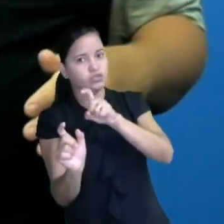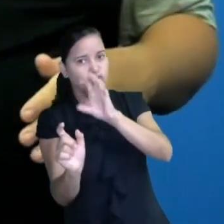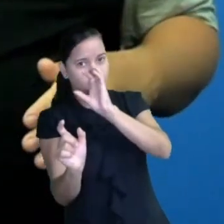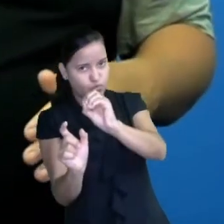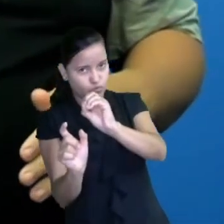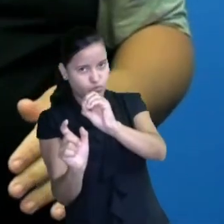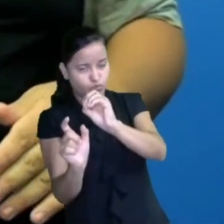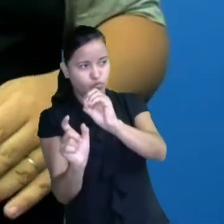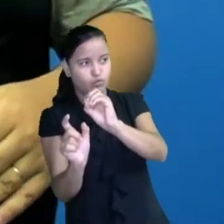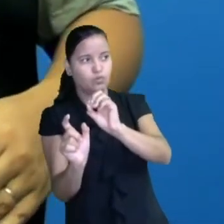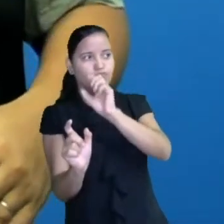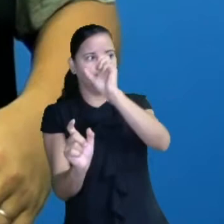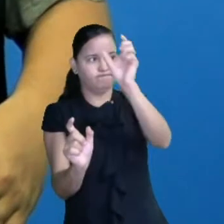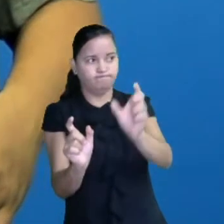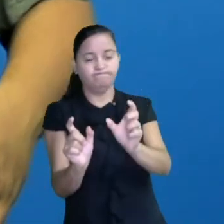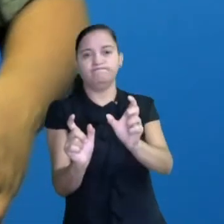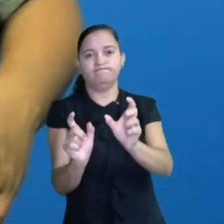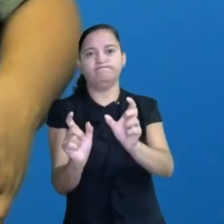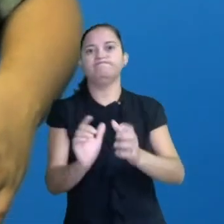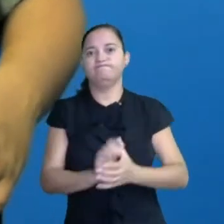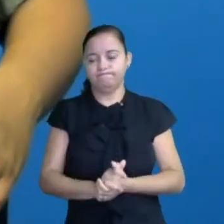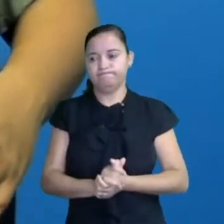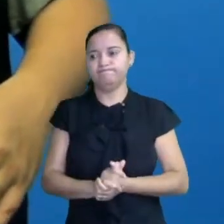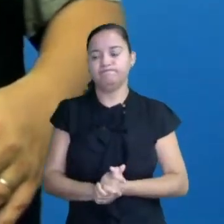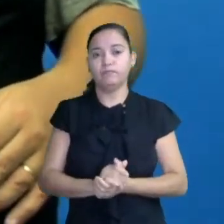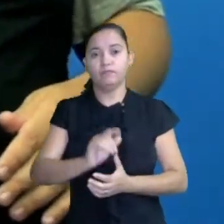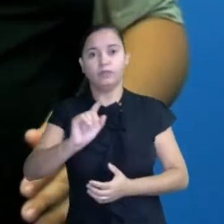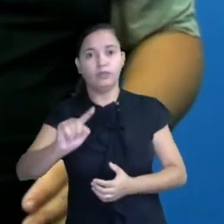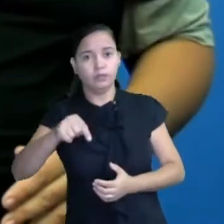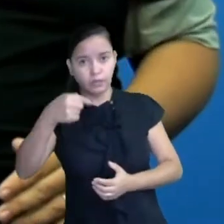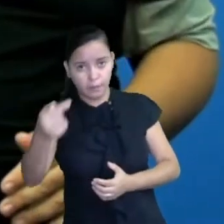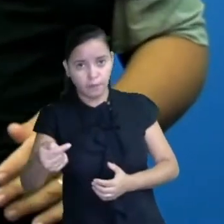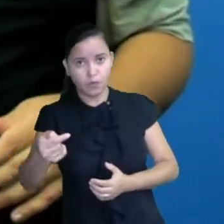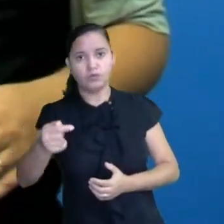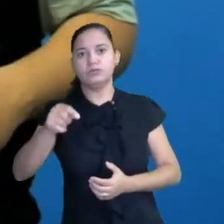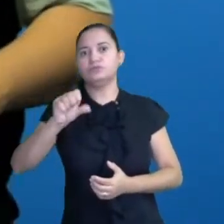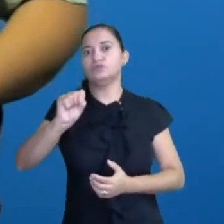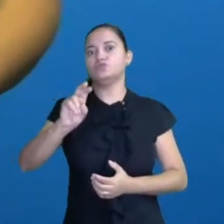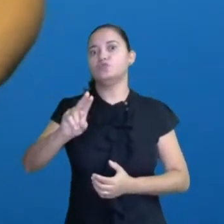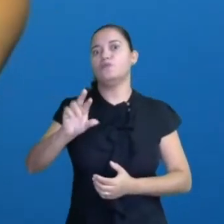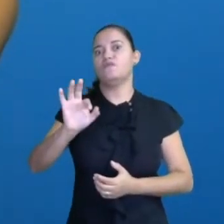prefixo. Depois do radical, sufixo.